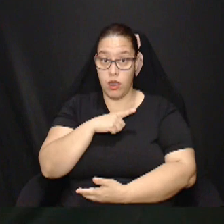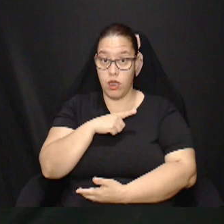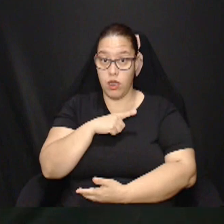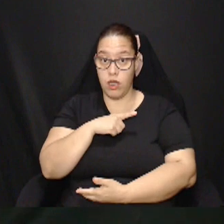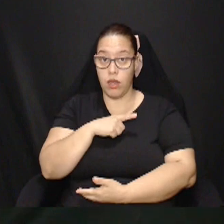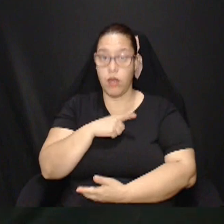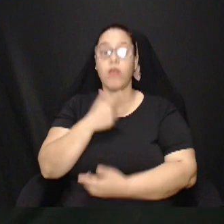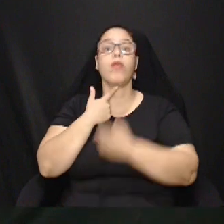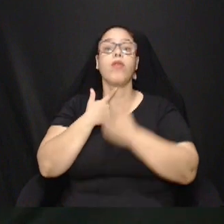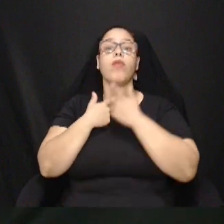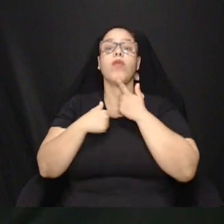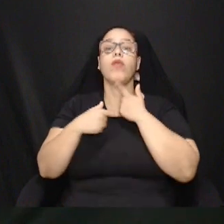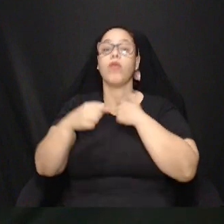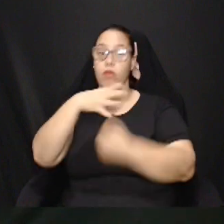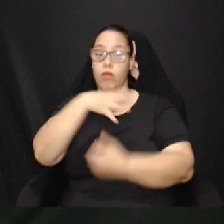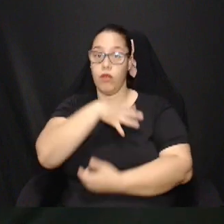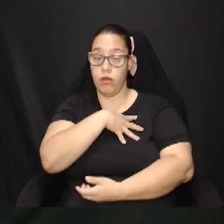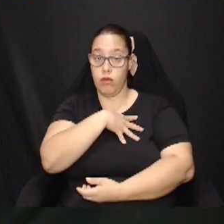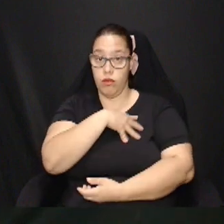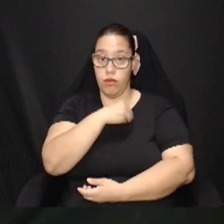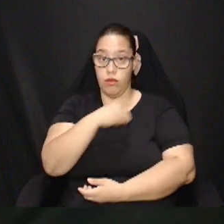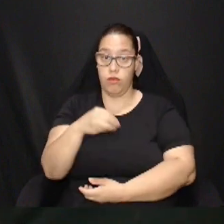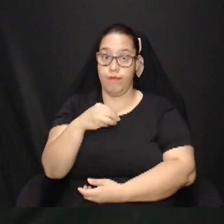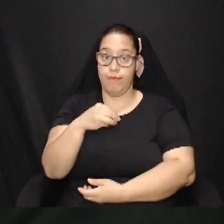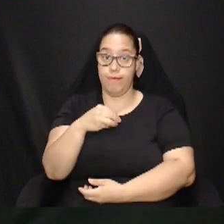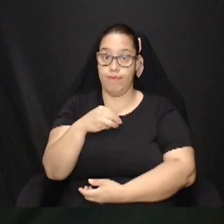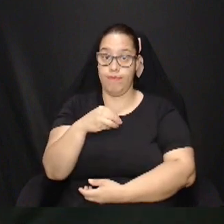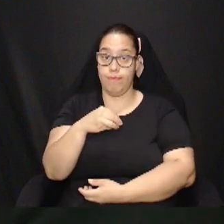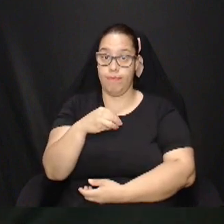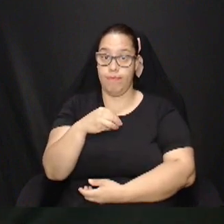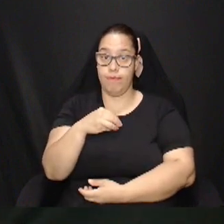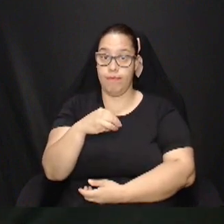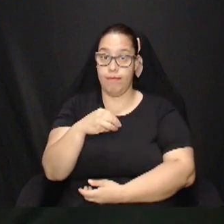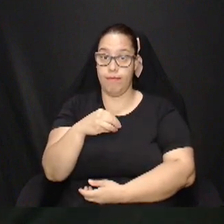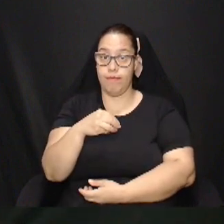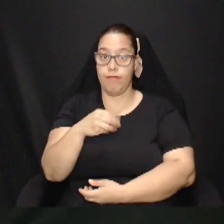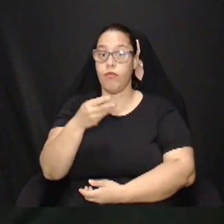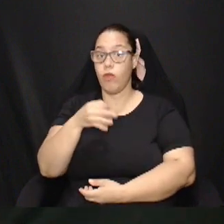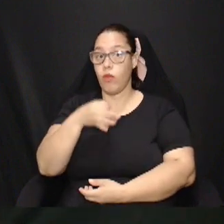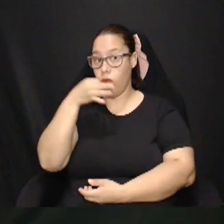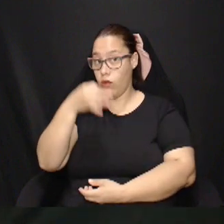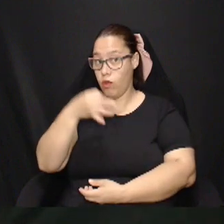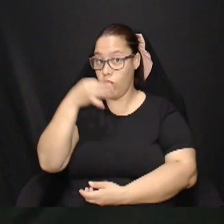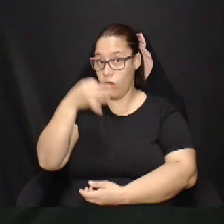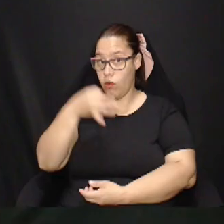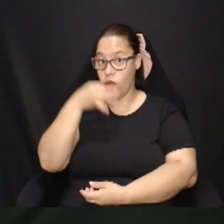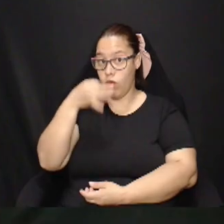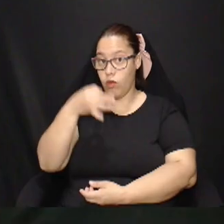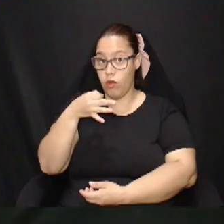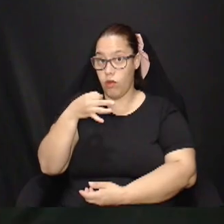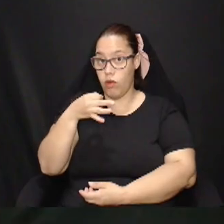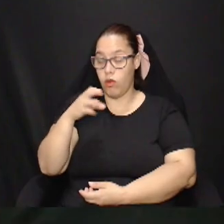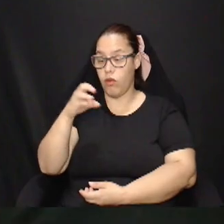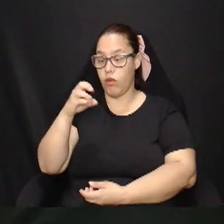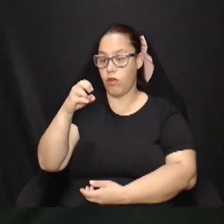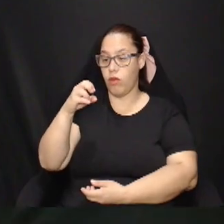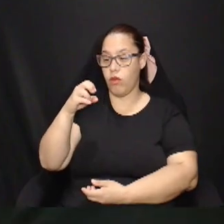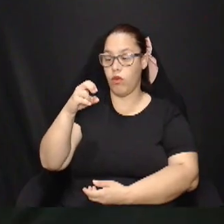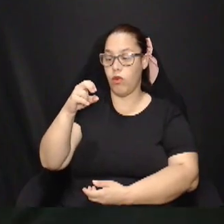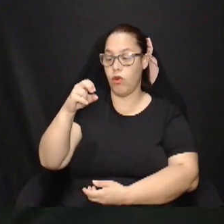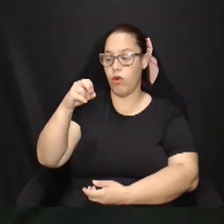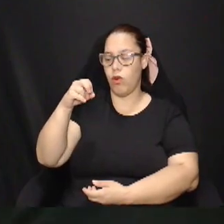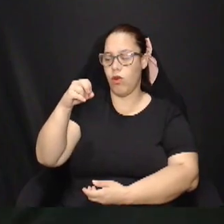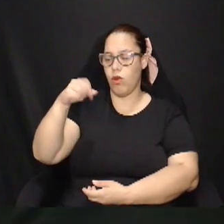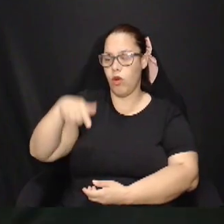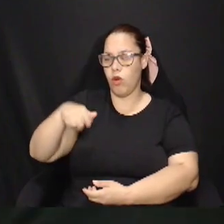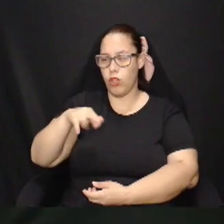ter filhos, e aí, consequentemente, se sugere um congelamento de sêmen, é assim que fala, né? Para